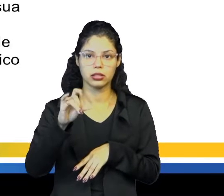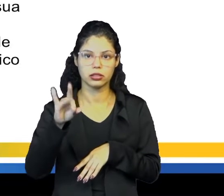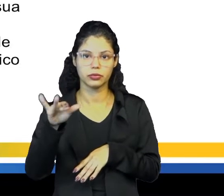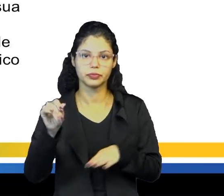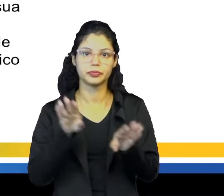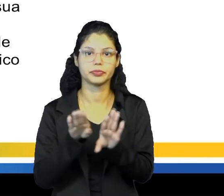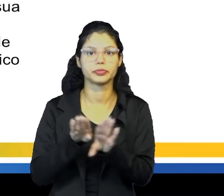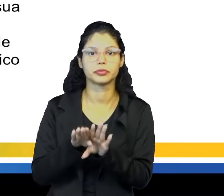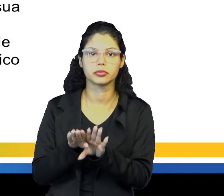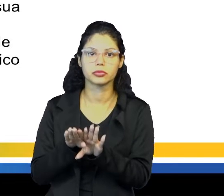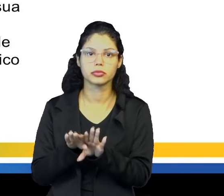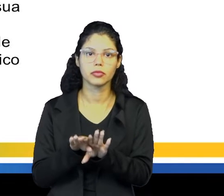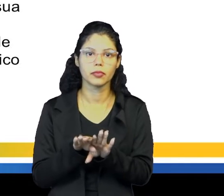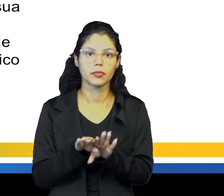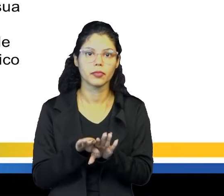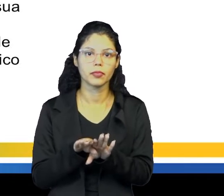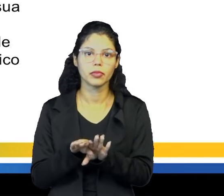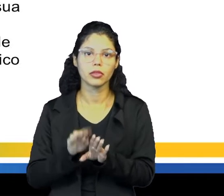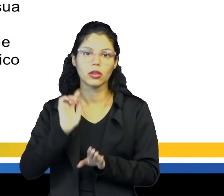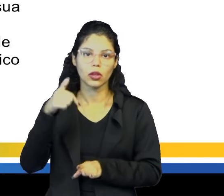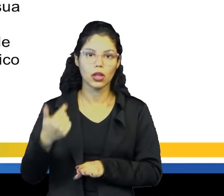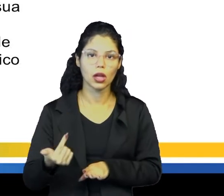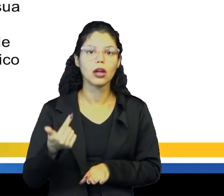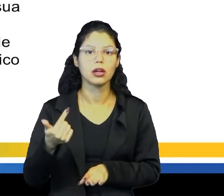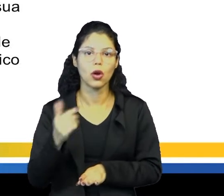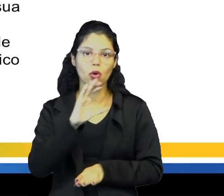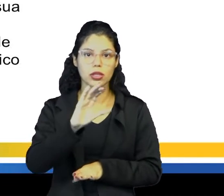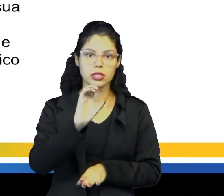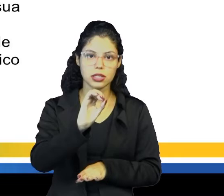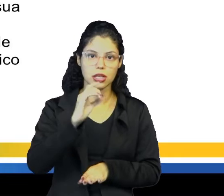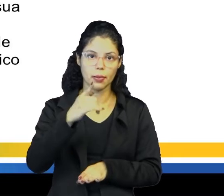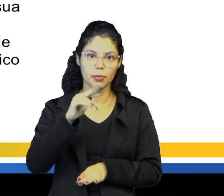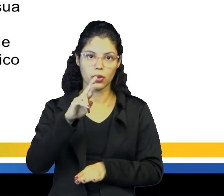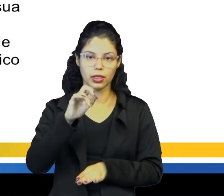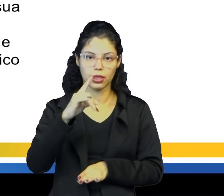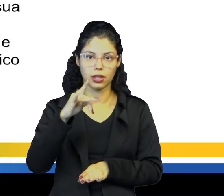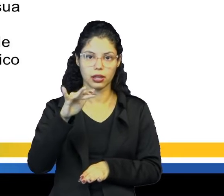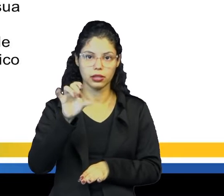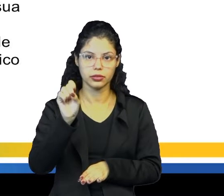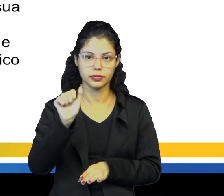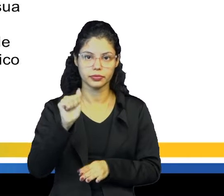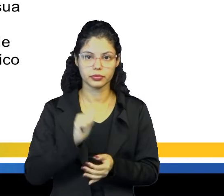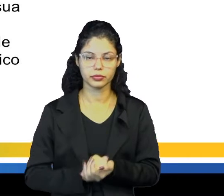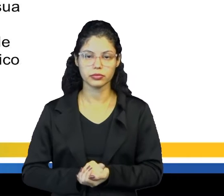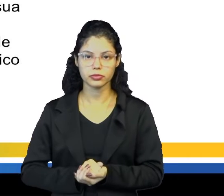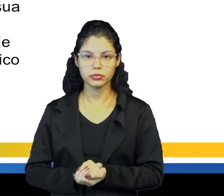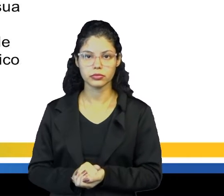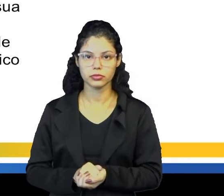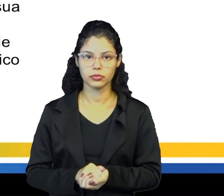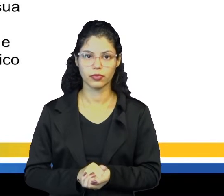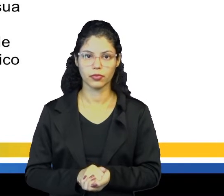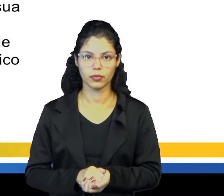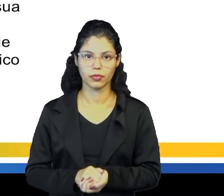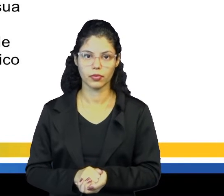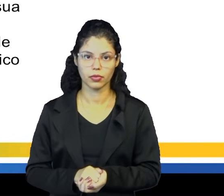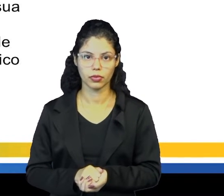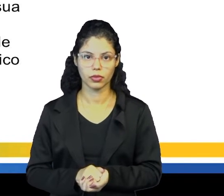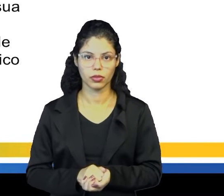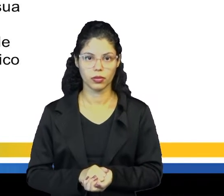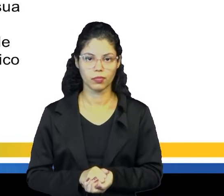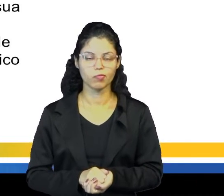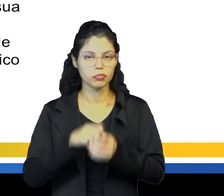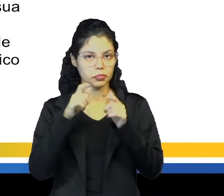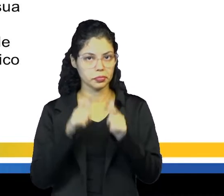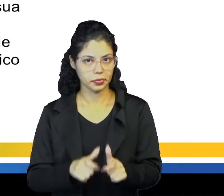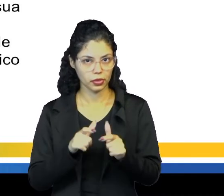declínio da civilização olmeca, né, os zapotecas, que era ali da atual região de Oaxaca, né, onde